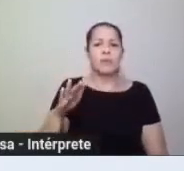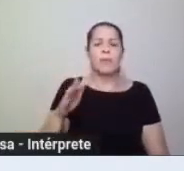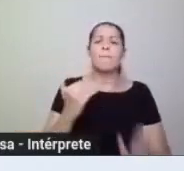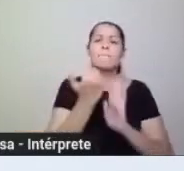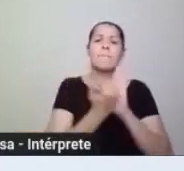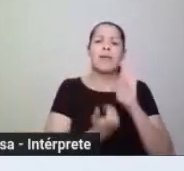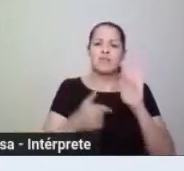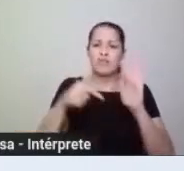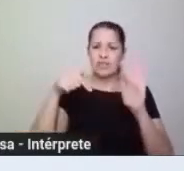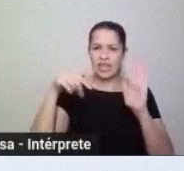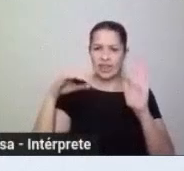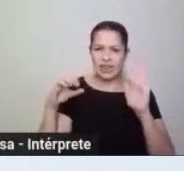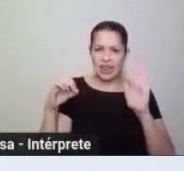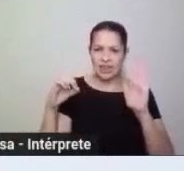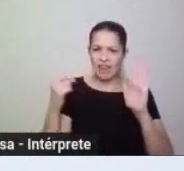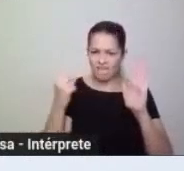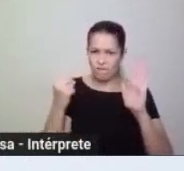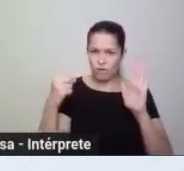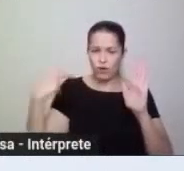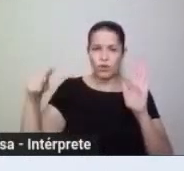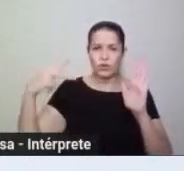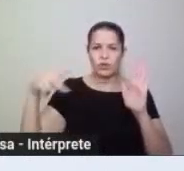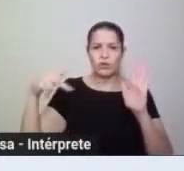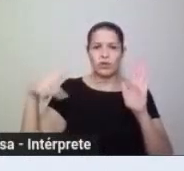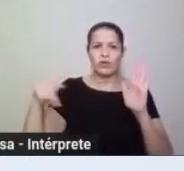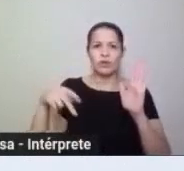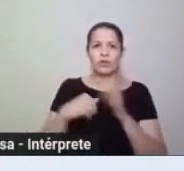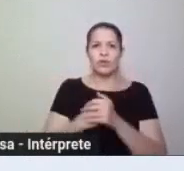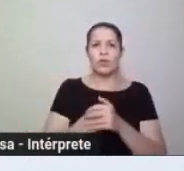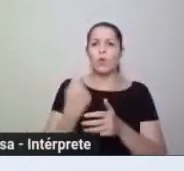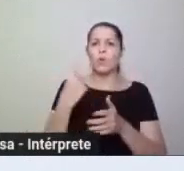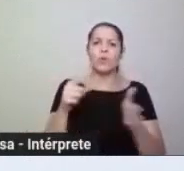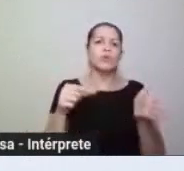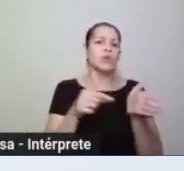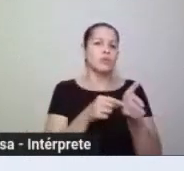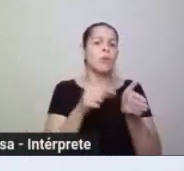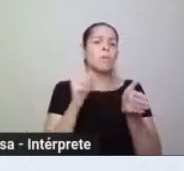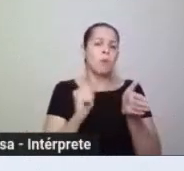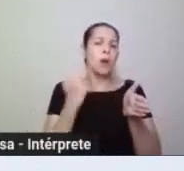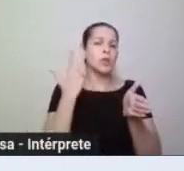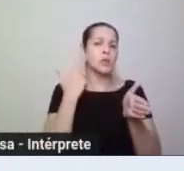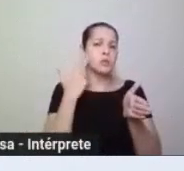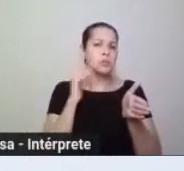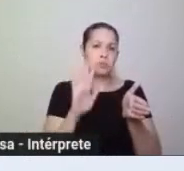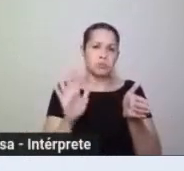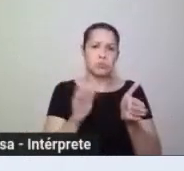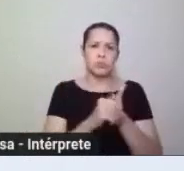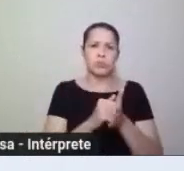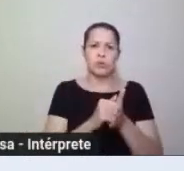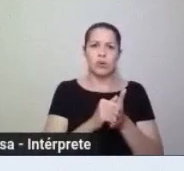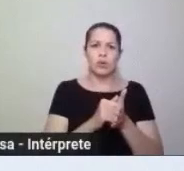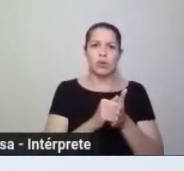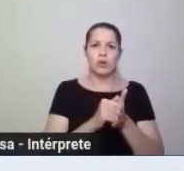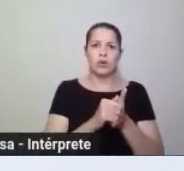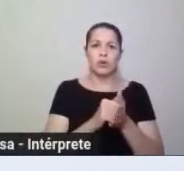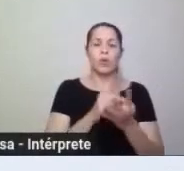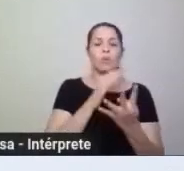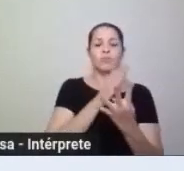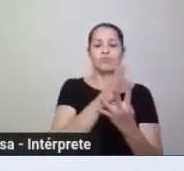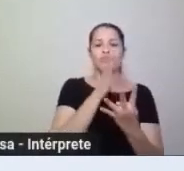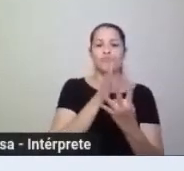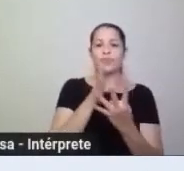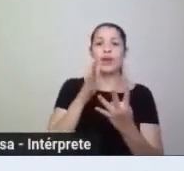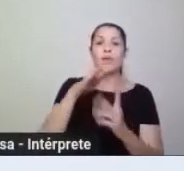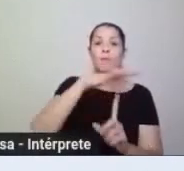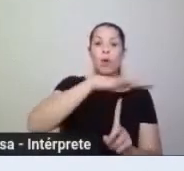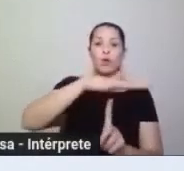cavalos, um sensor só faz o trabalho. Então a gente instalou um em cada motor